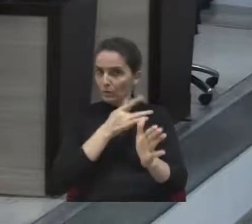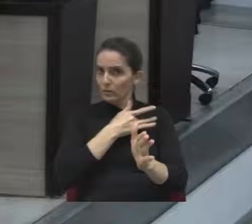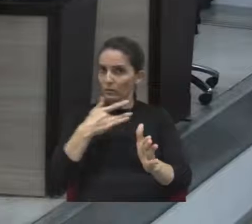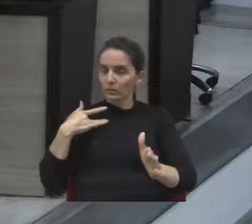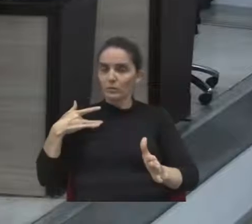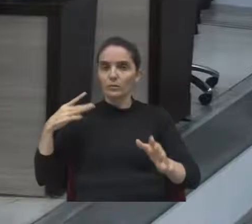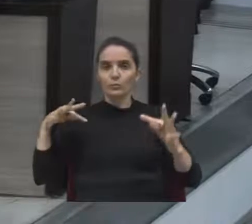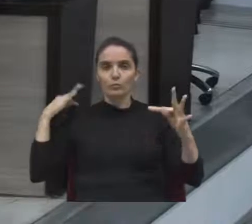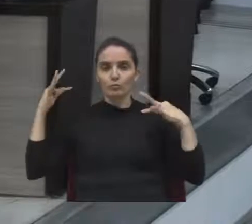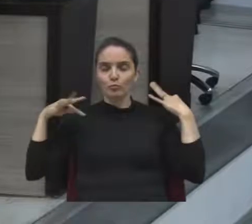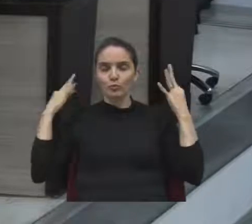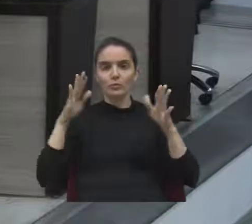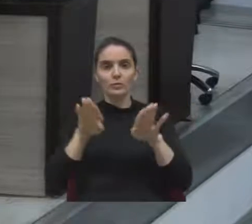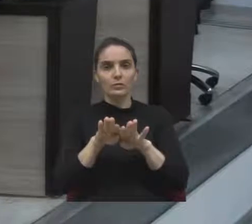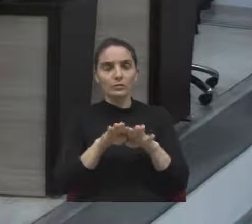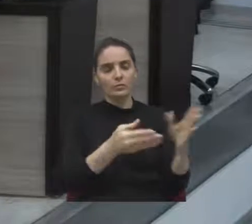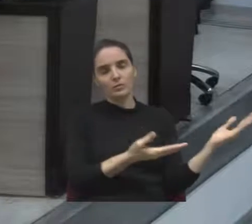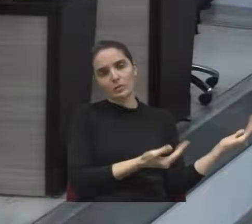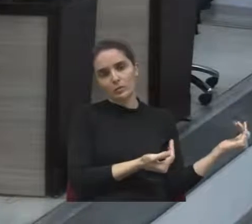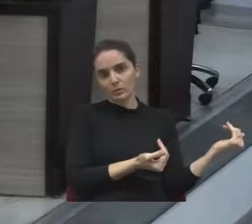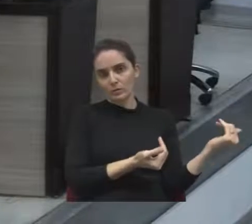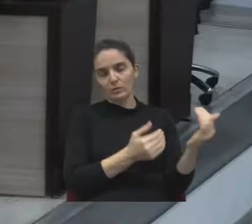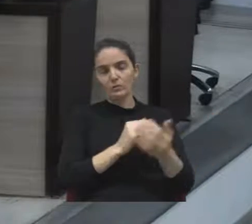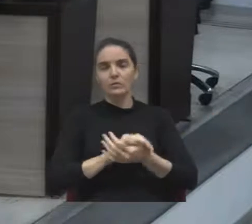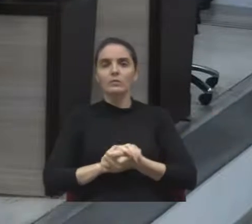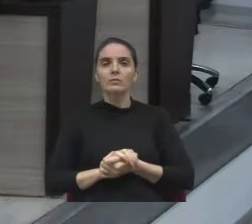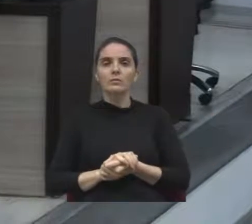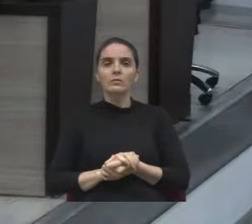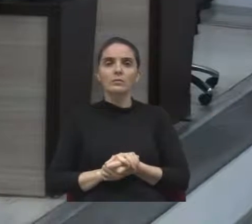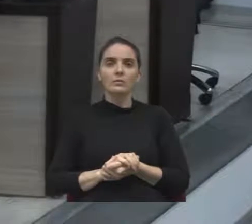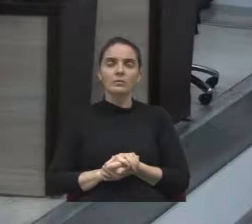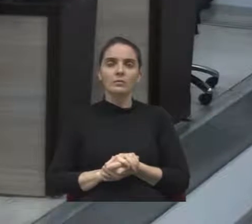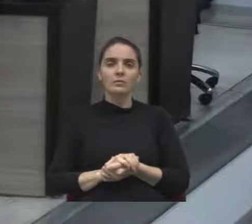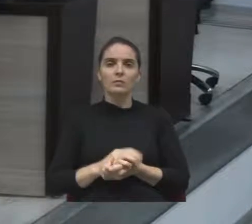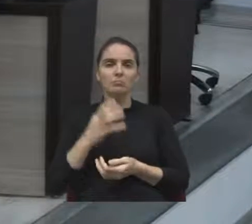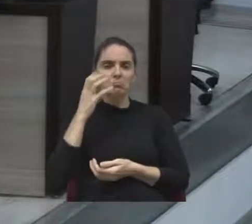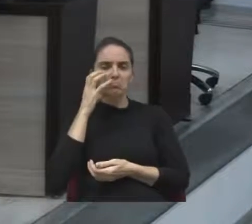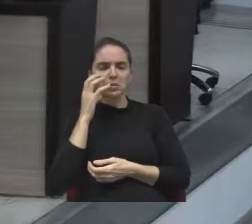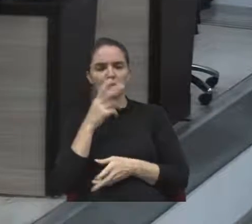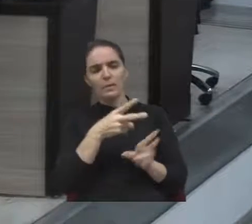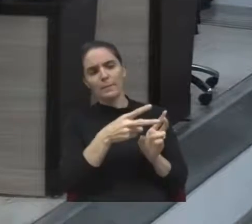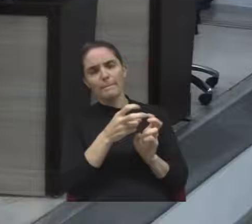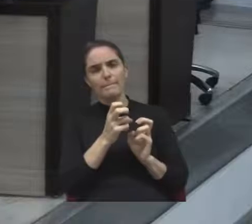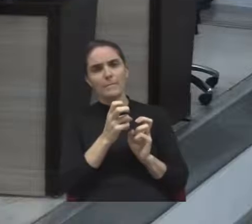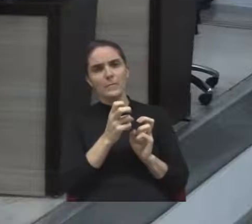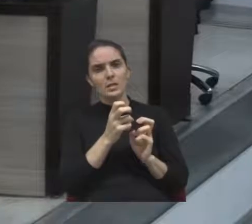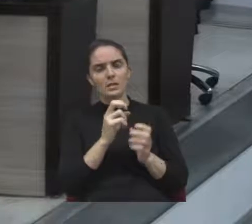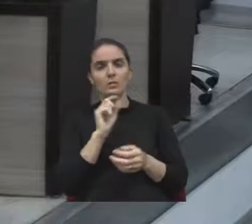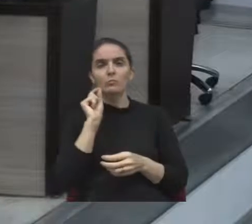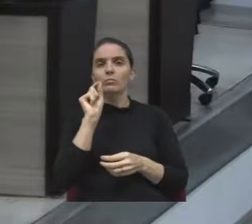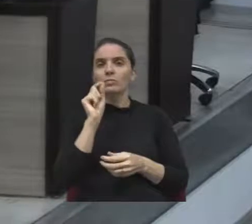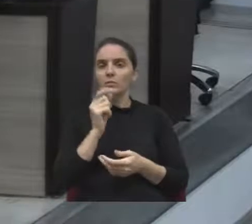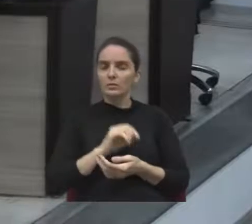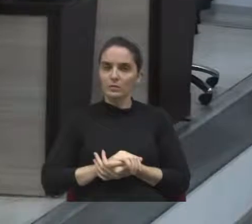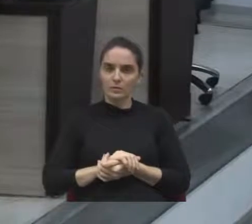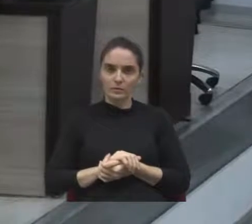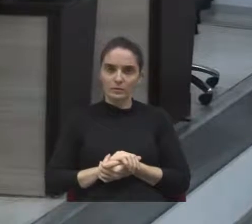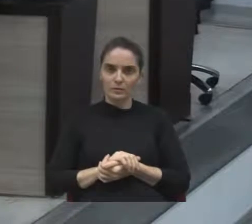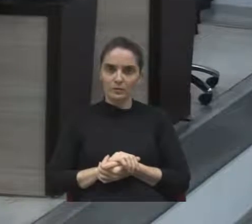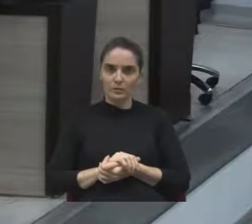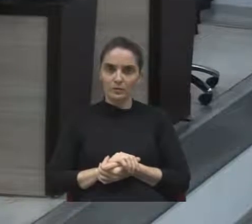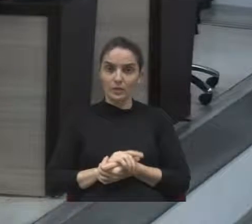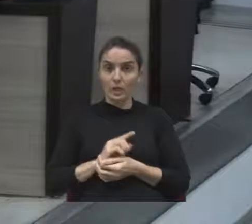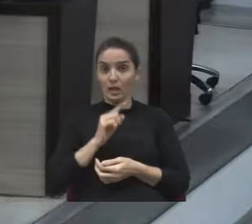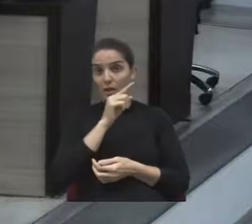de Utrecht. E eu achei interessante uma colocação que eles colocaram, foi a seguinte: aqui na Holanda nós temos